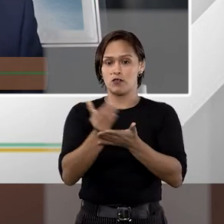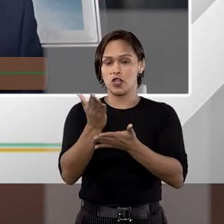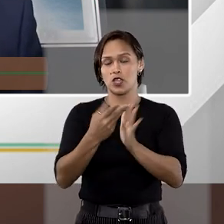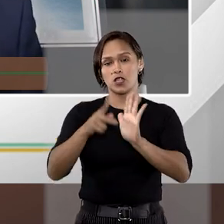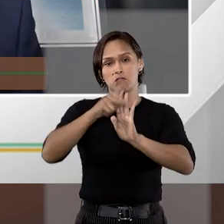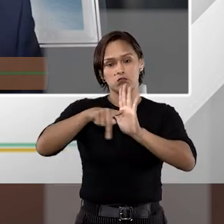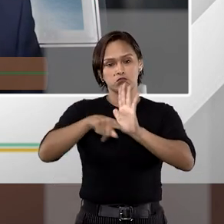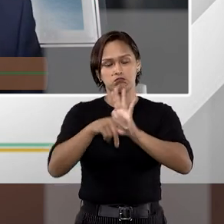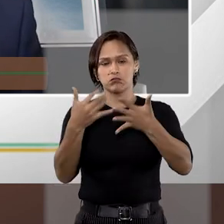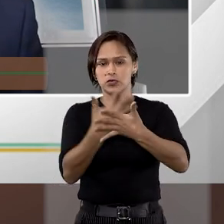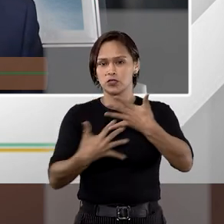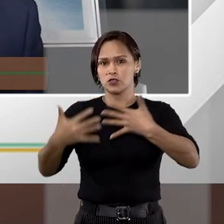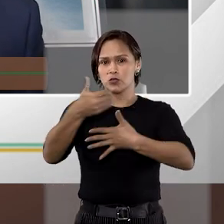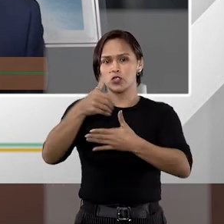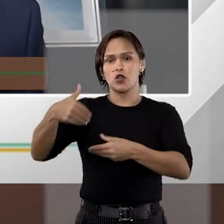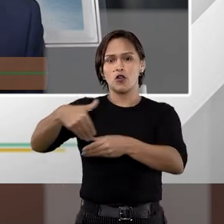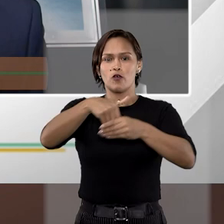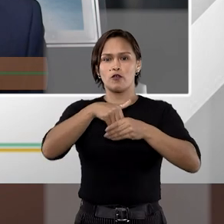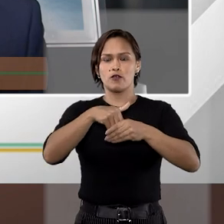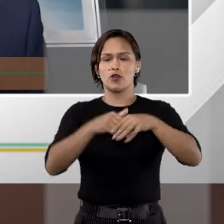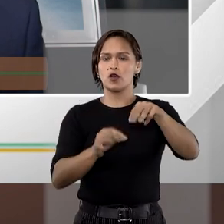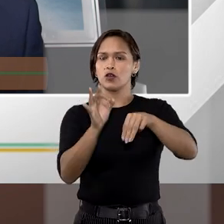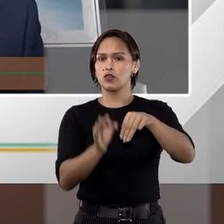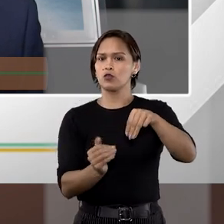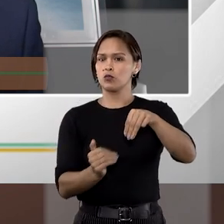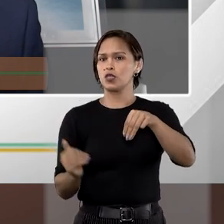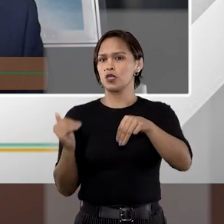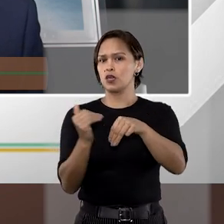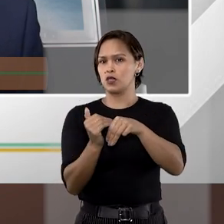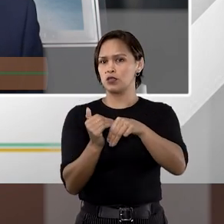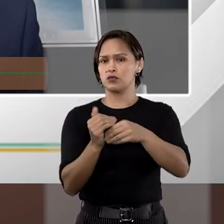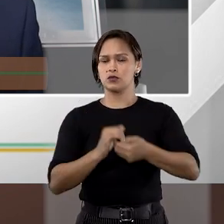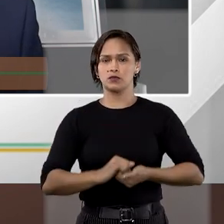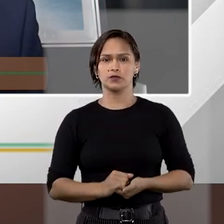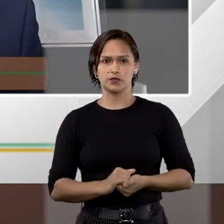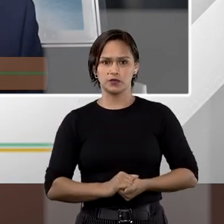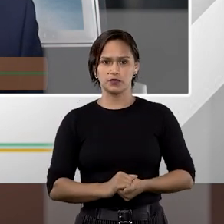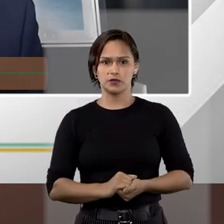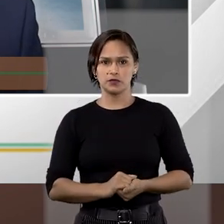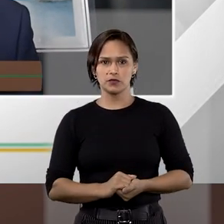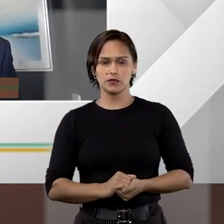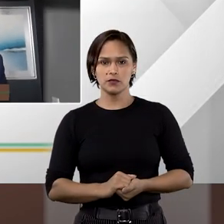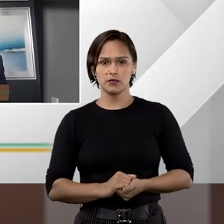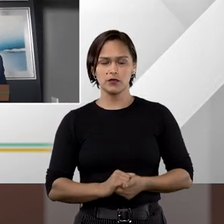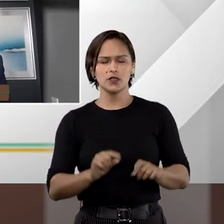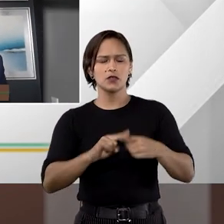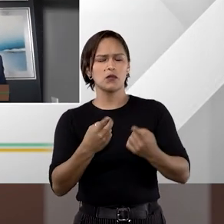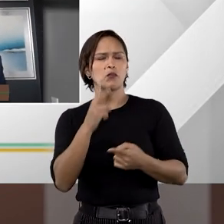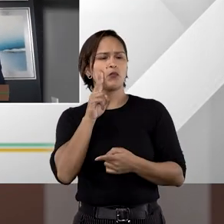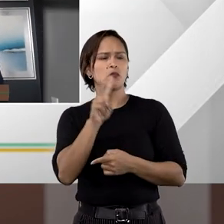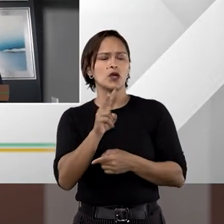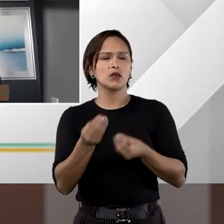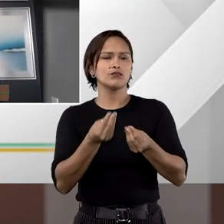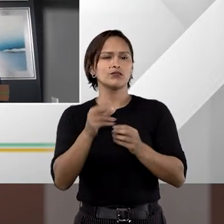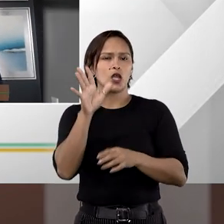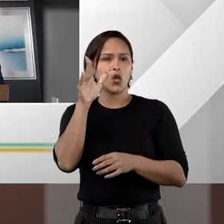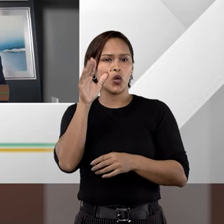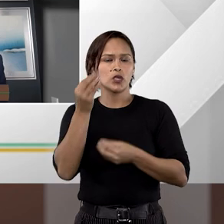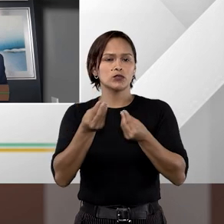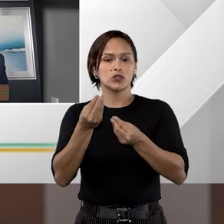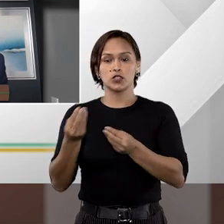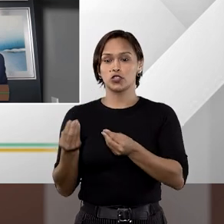sedimentado então e jurisprudência a partir do voto do ministro sepúlveda pertence É mas o tornar uma